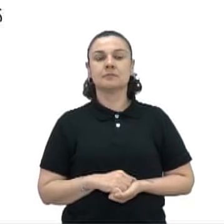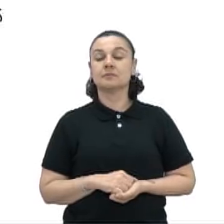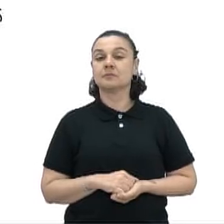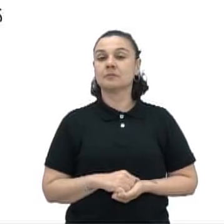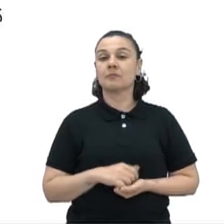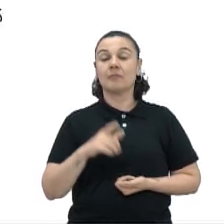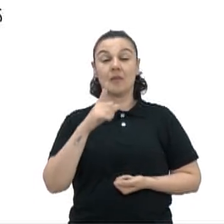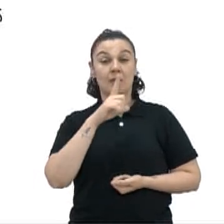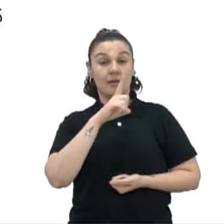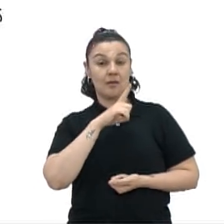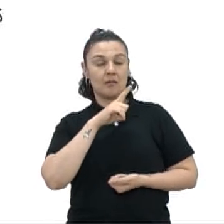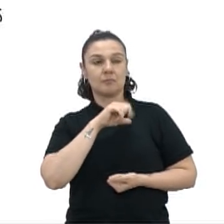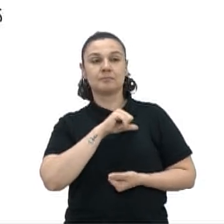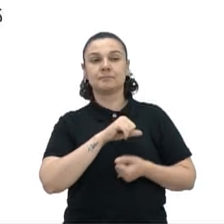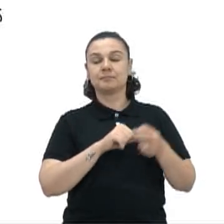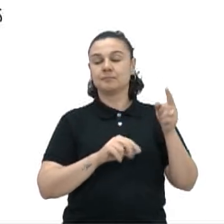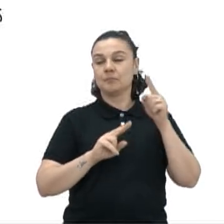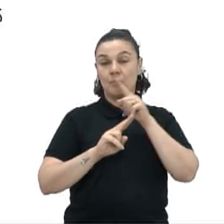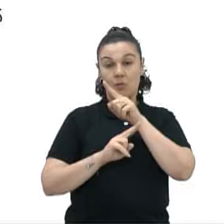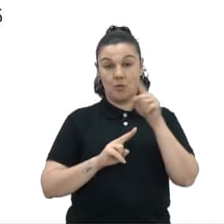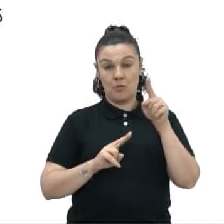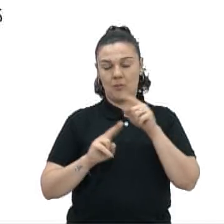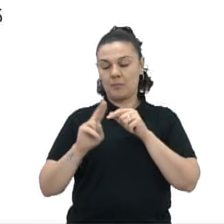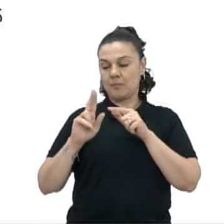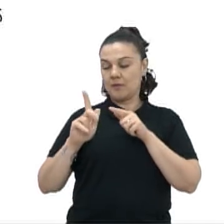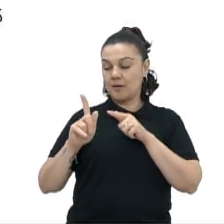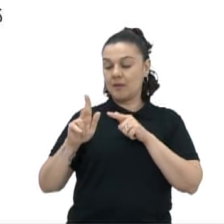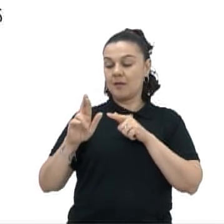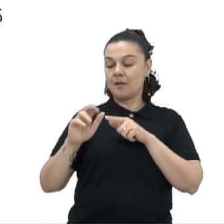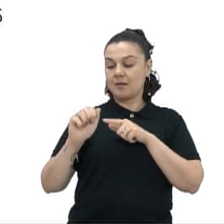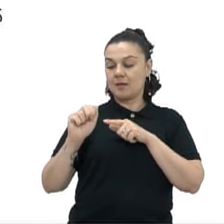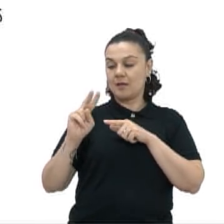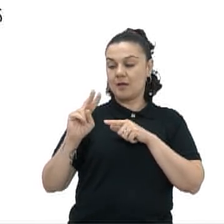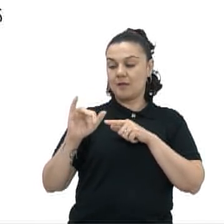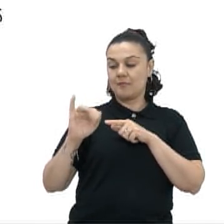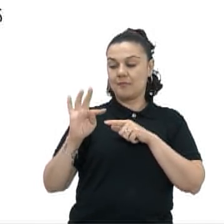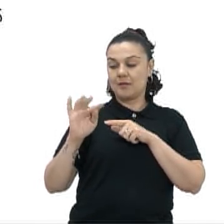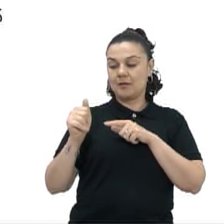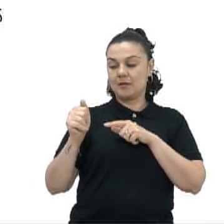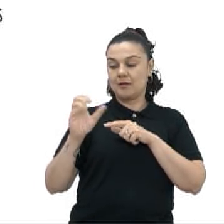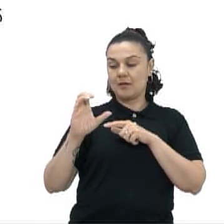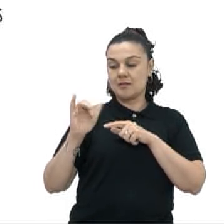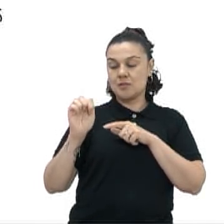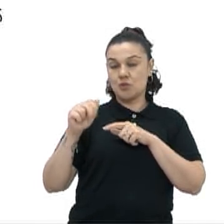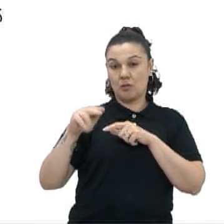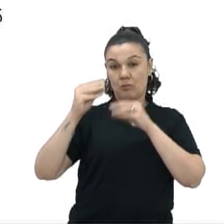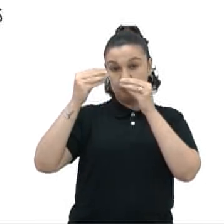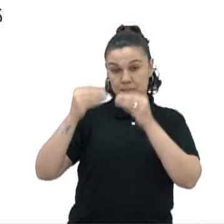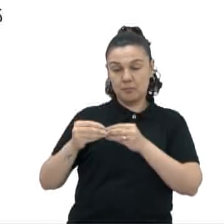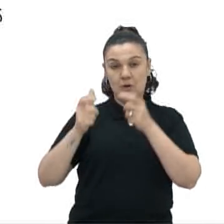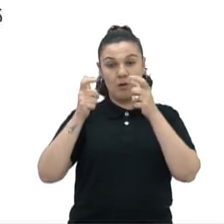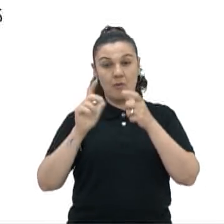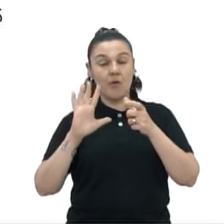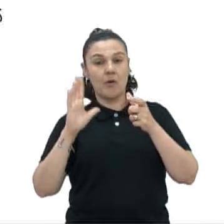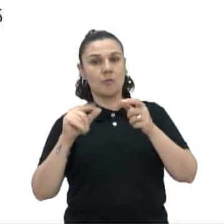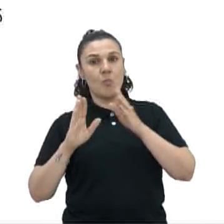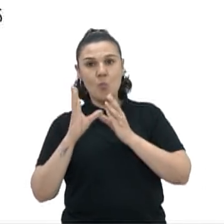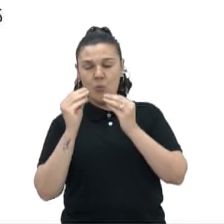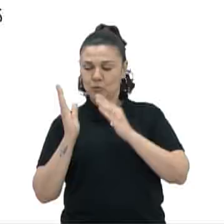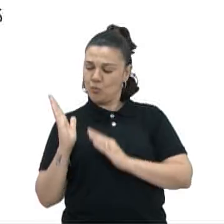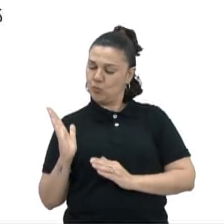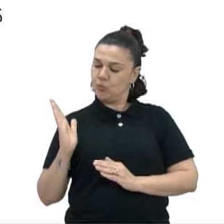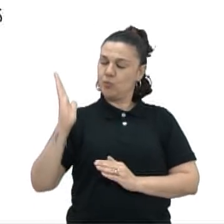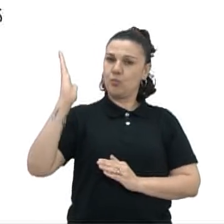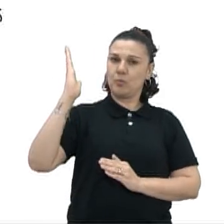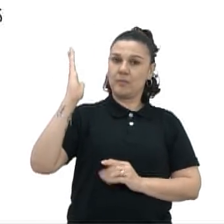A gente vai ter a erosão gravitacional. Esse tipo de erosão costuma ocorrer em localidades muito inclinadas, como